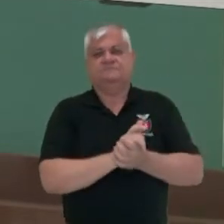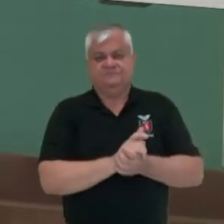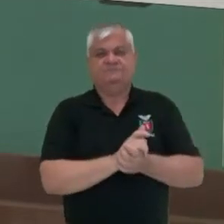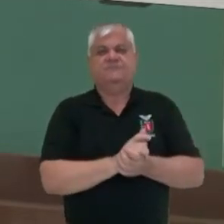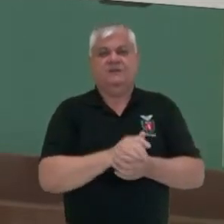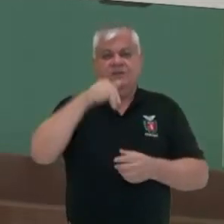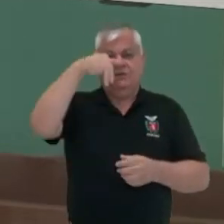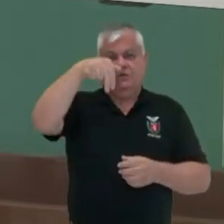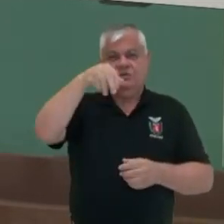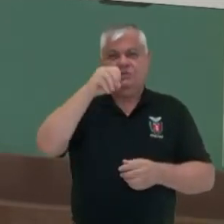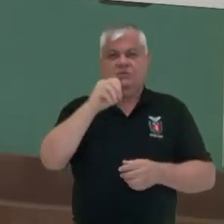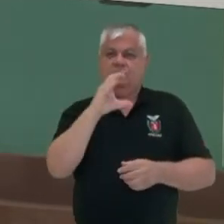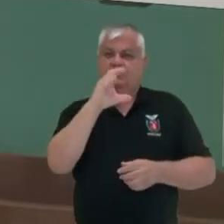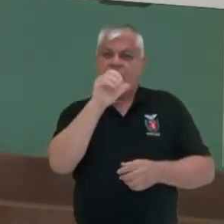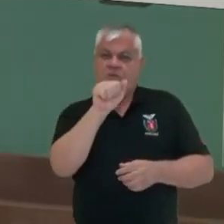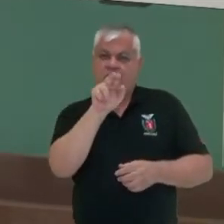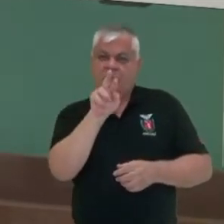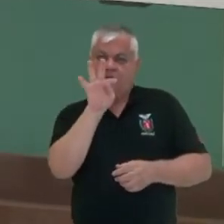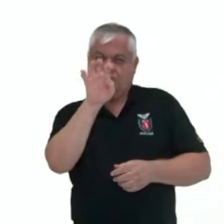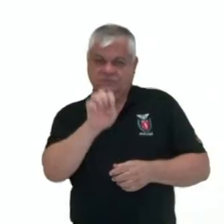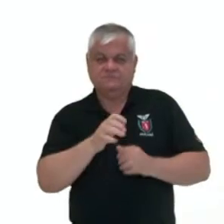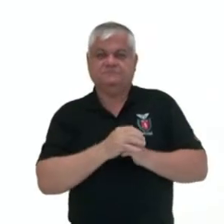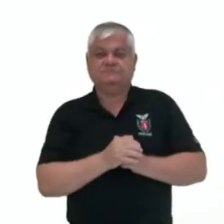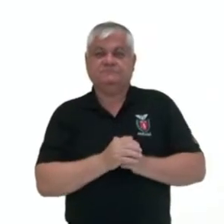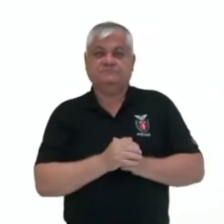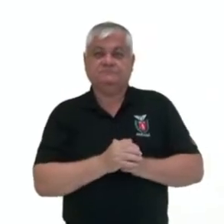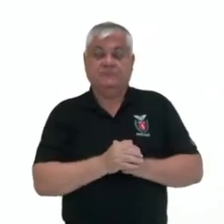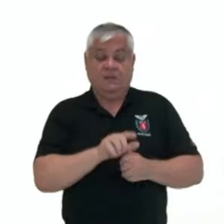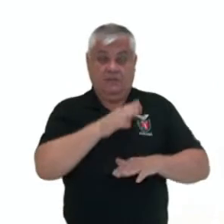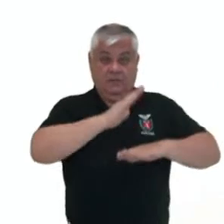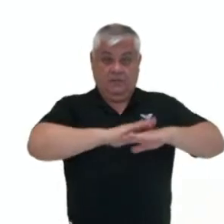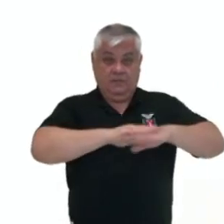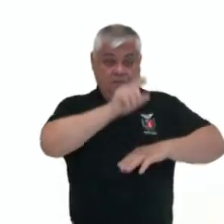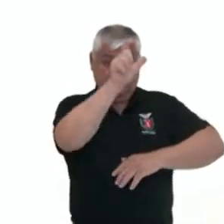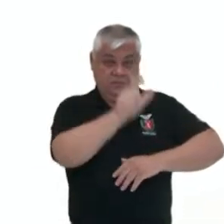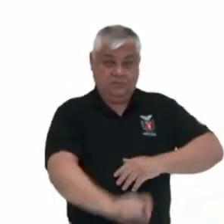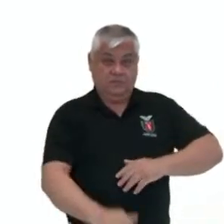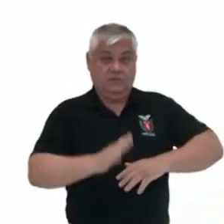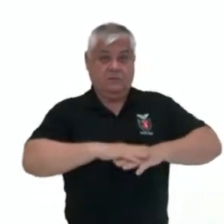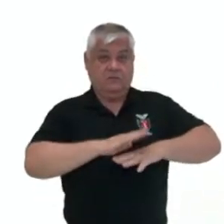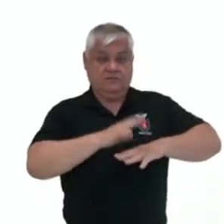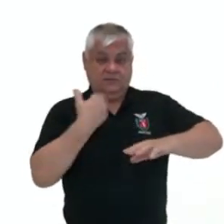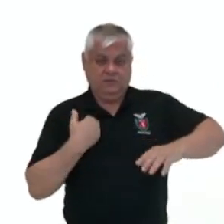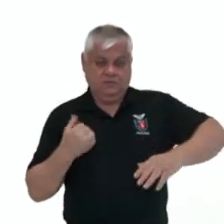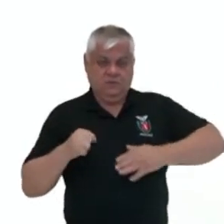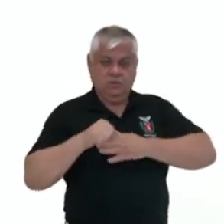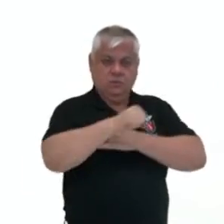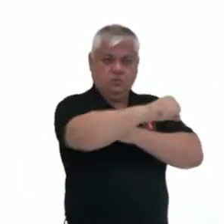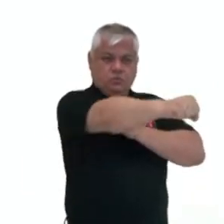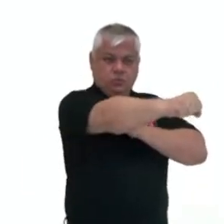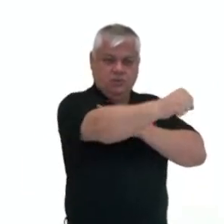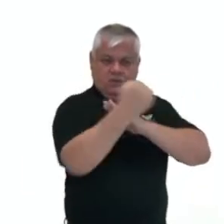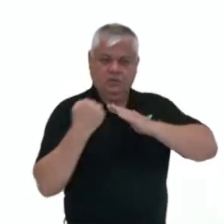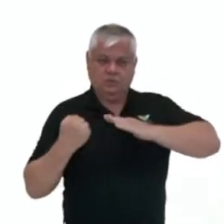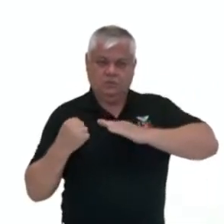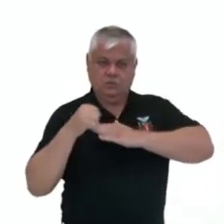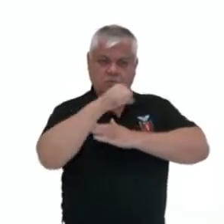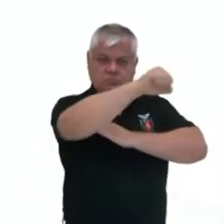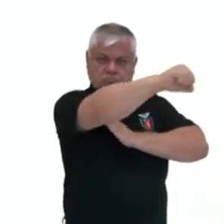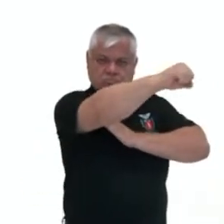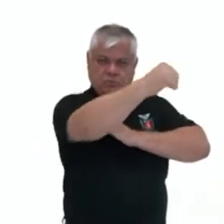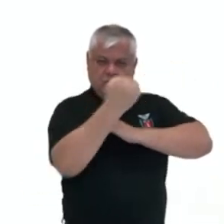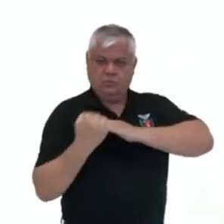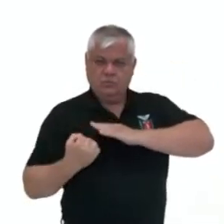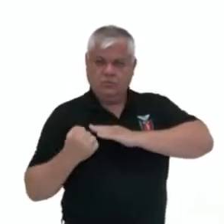de nocaute, tá? O lutador deve aproveitar a extensão do seu braço, né, a extensão do braço, procurando